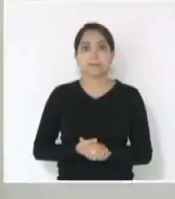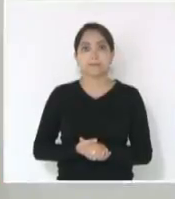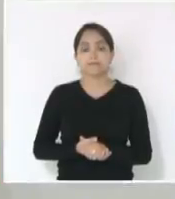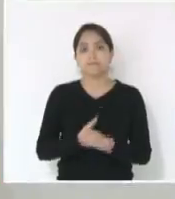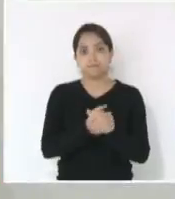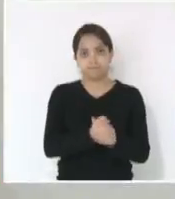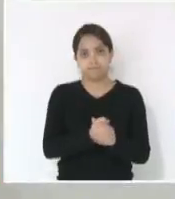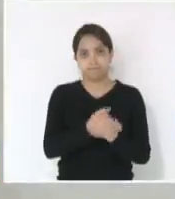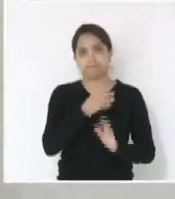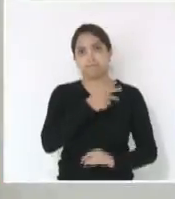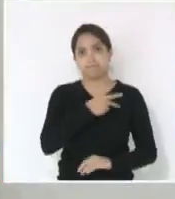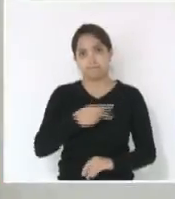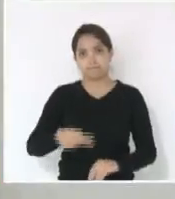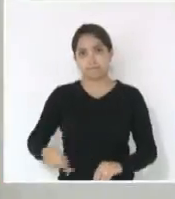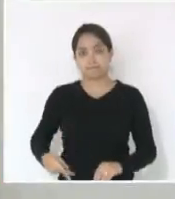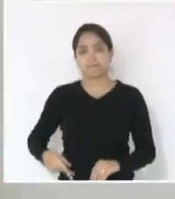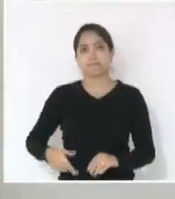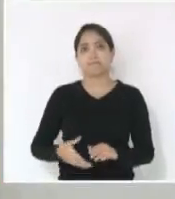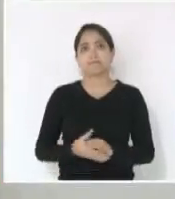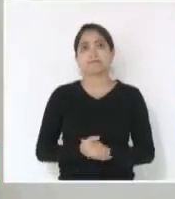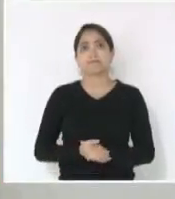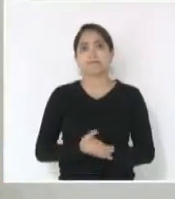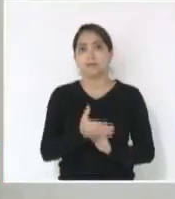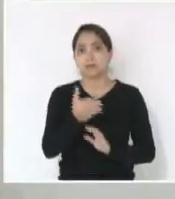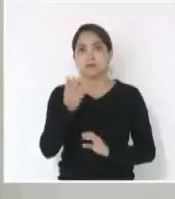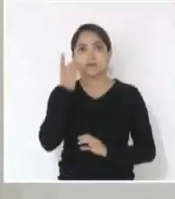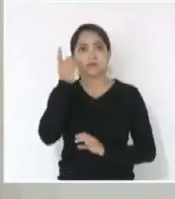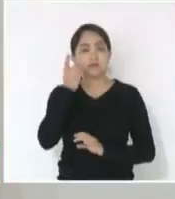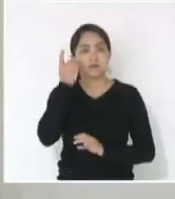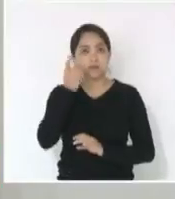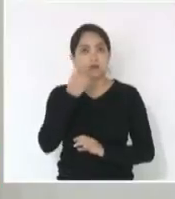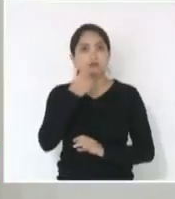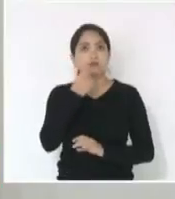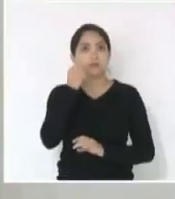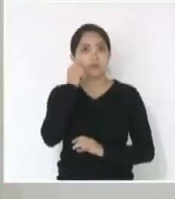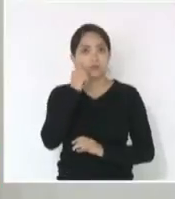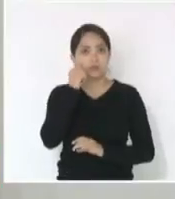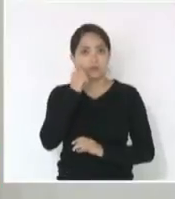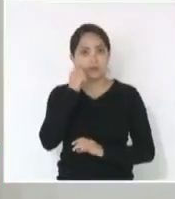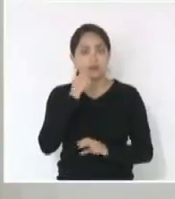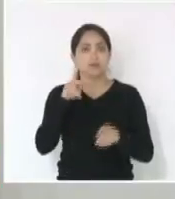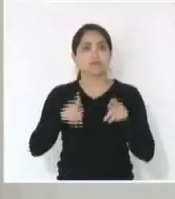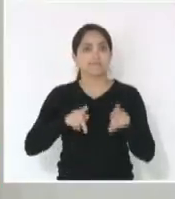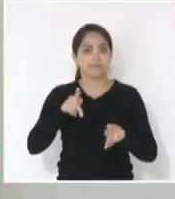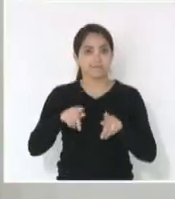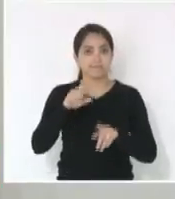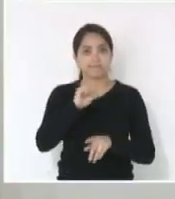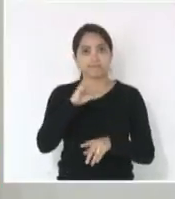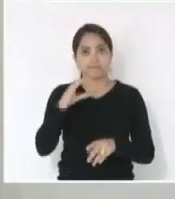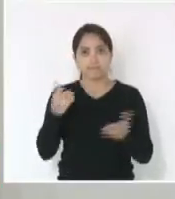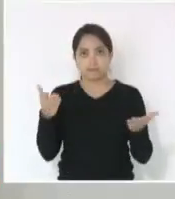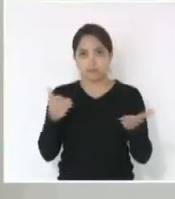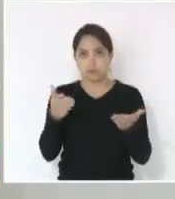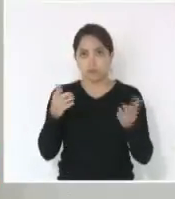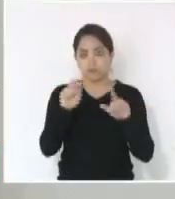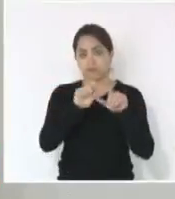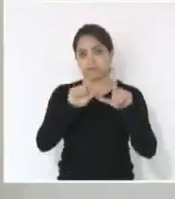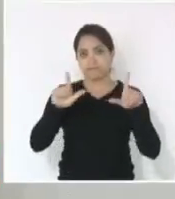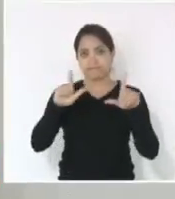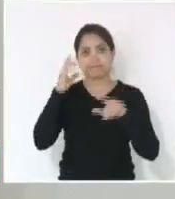Saudar Vossa Excelência, senhores deputados, senhoras deputadas, população catarinense que nos acompanha via TVA e Rádio